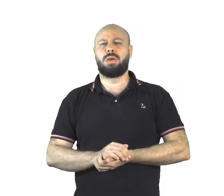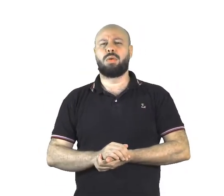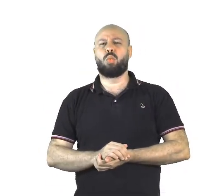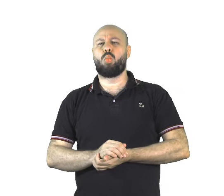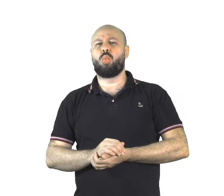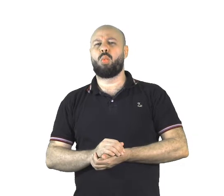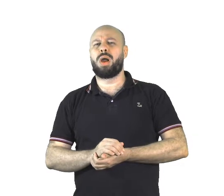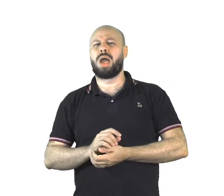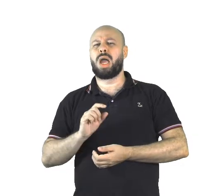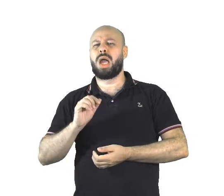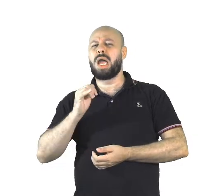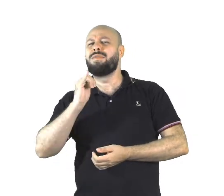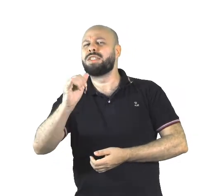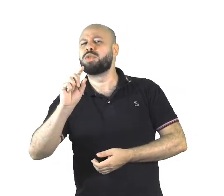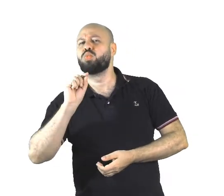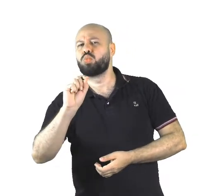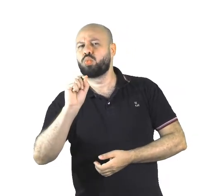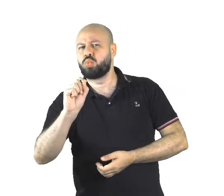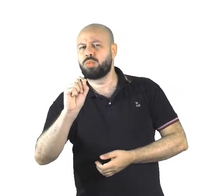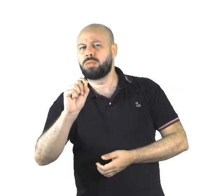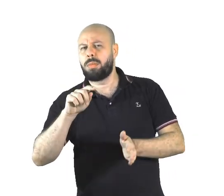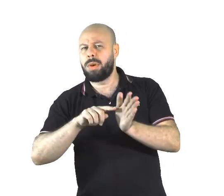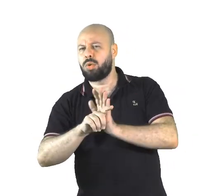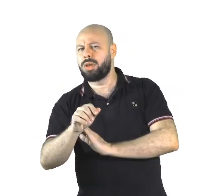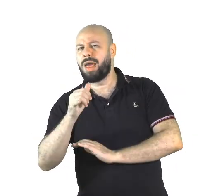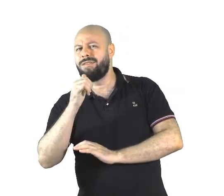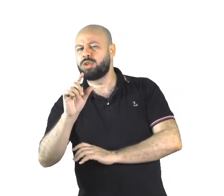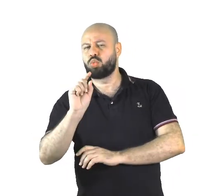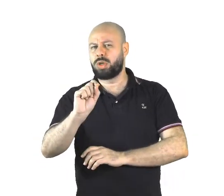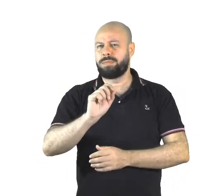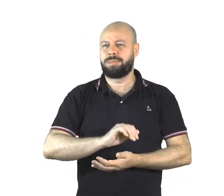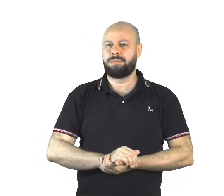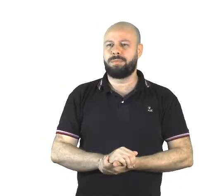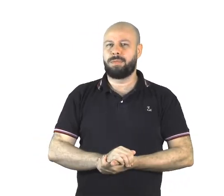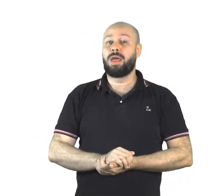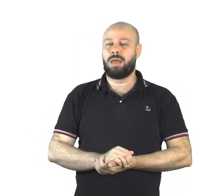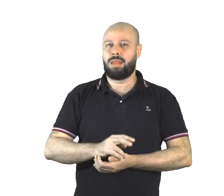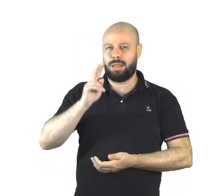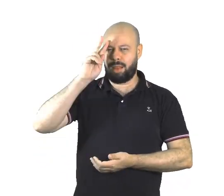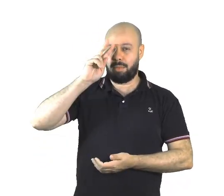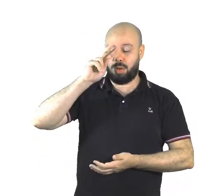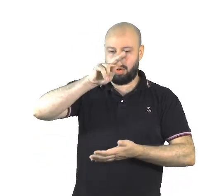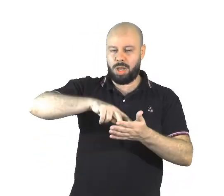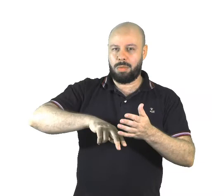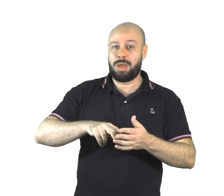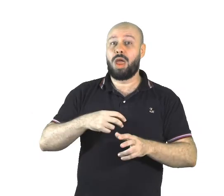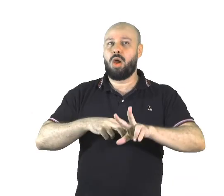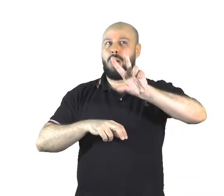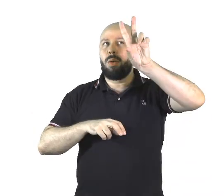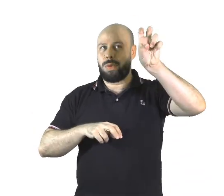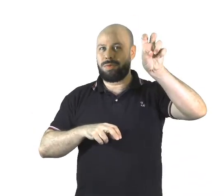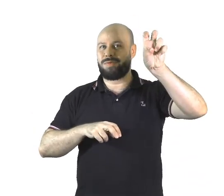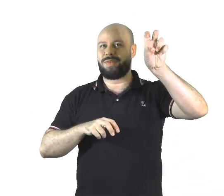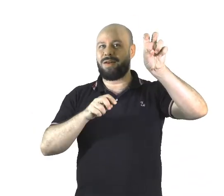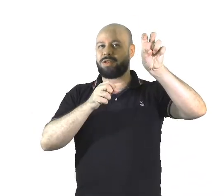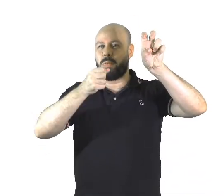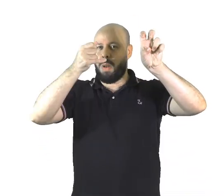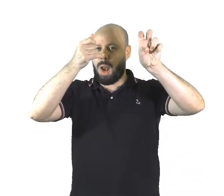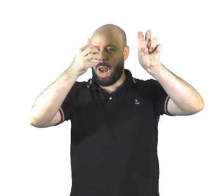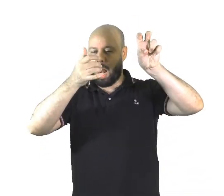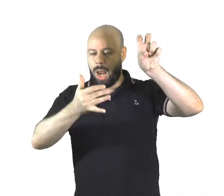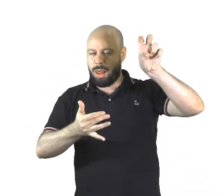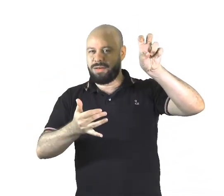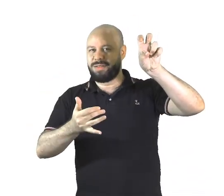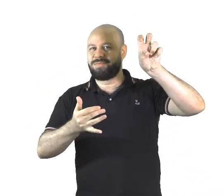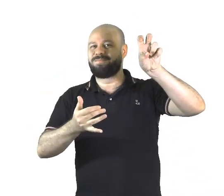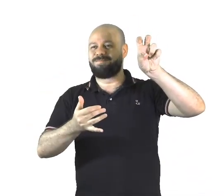dessas crianças? Tem lá. Lembra que quando eu li o texto, eu falei, abre aspas. Aí comecei a falar o que